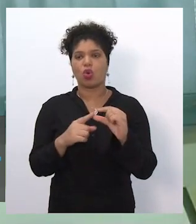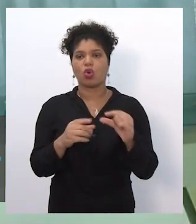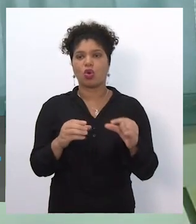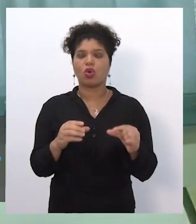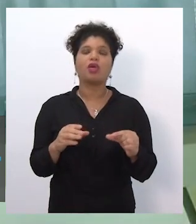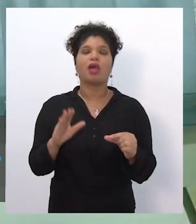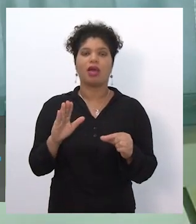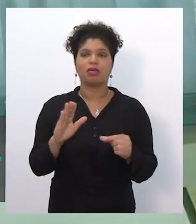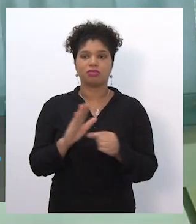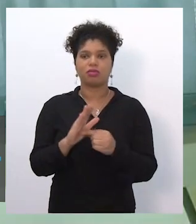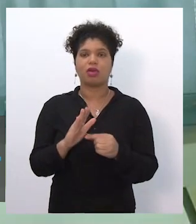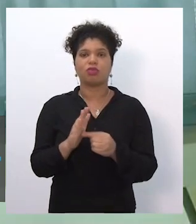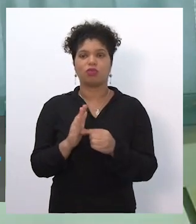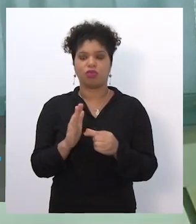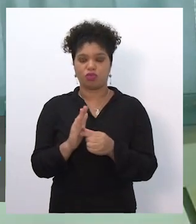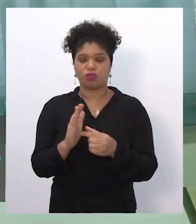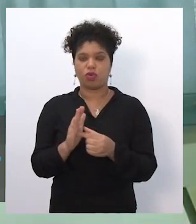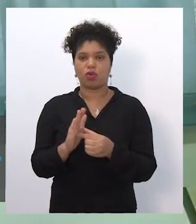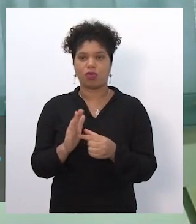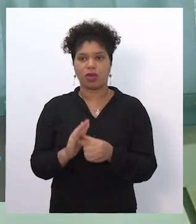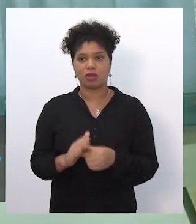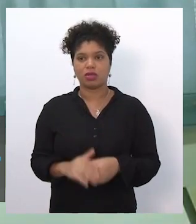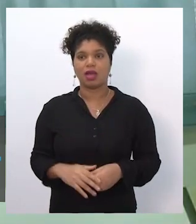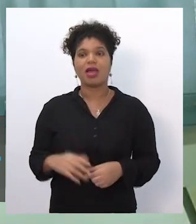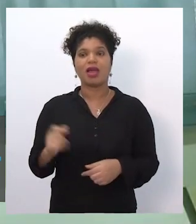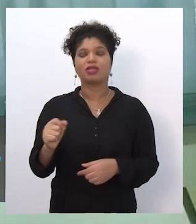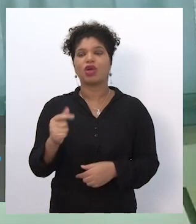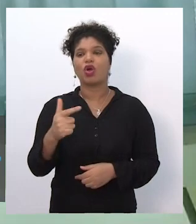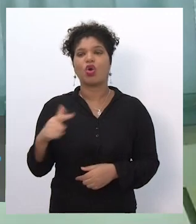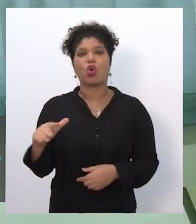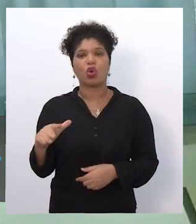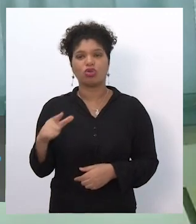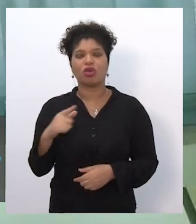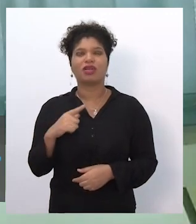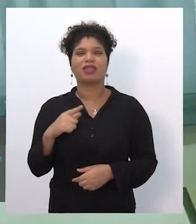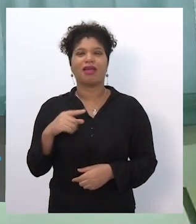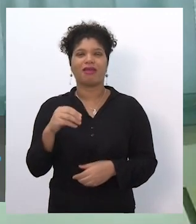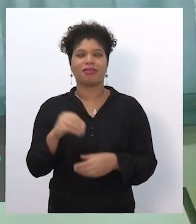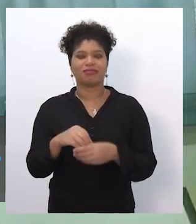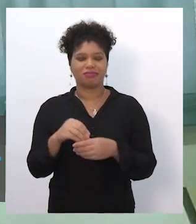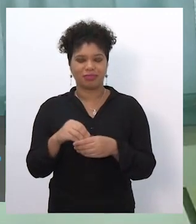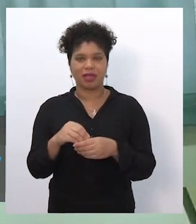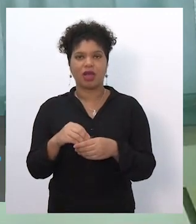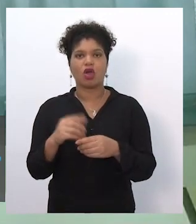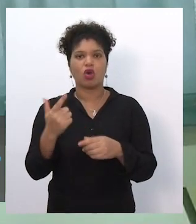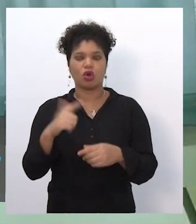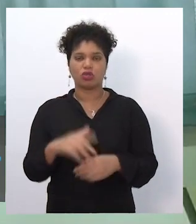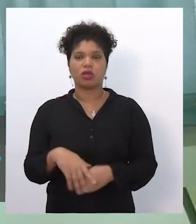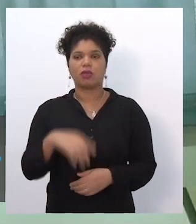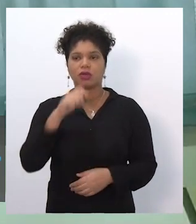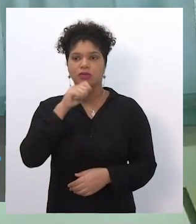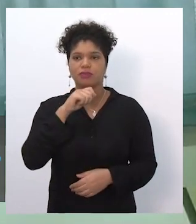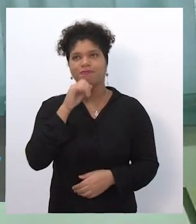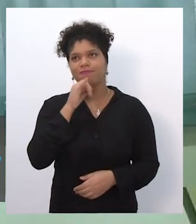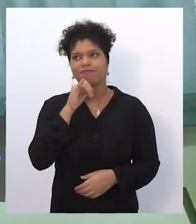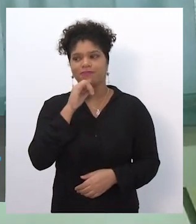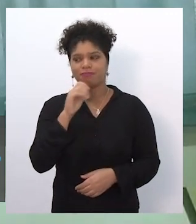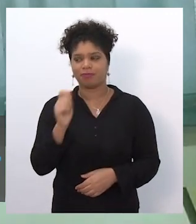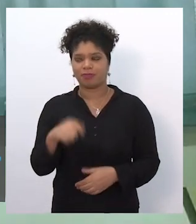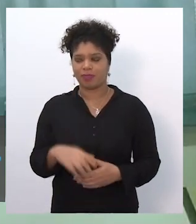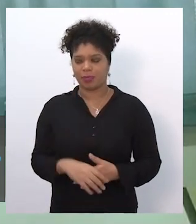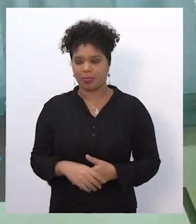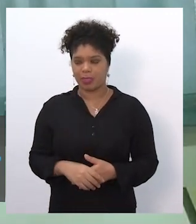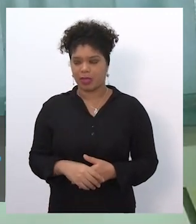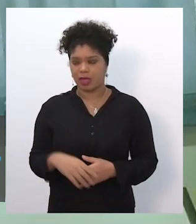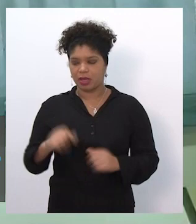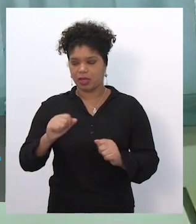de instruções e ele consegue passar para o outro núcleo fazer. Então, você consegue, de uma certa forma, vou falar assim,